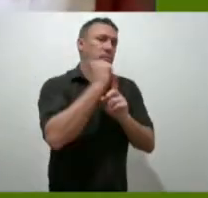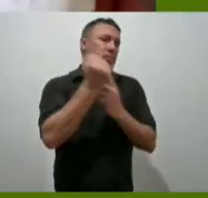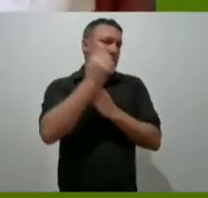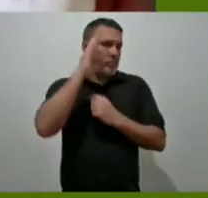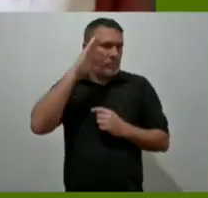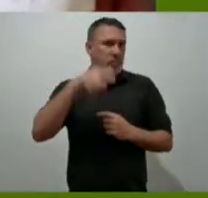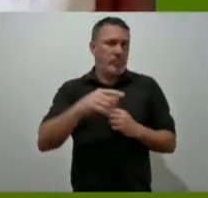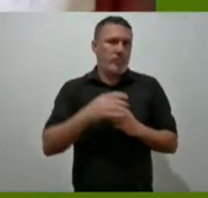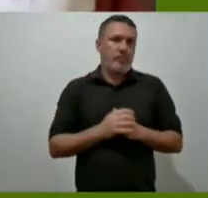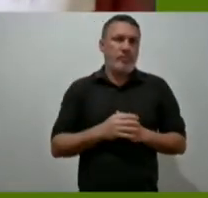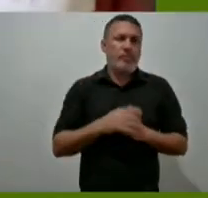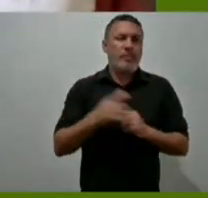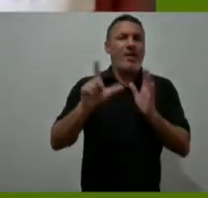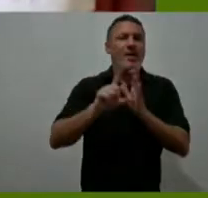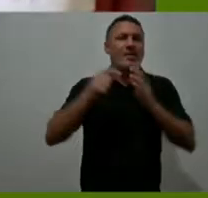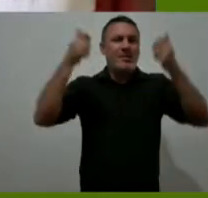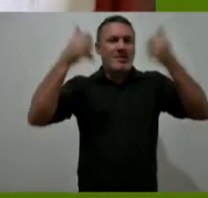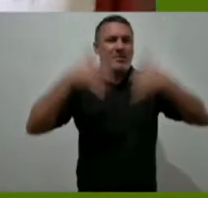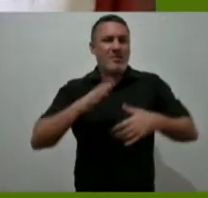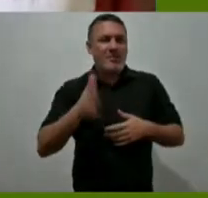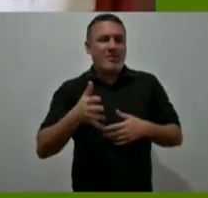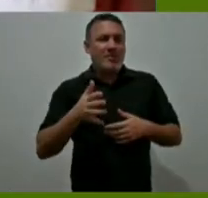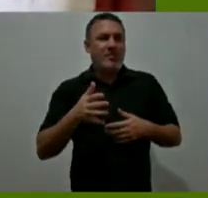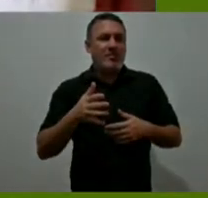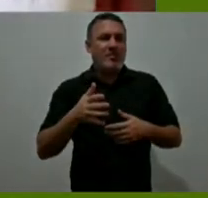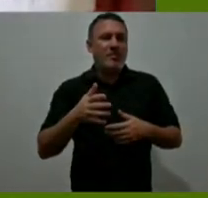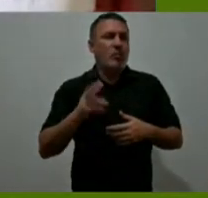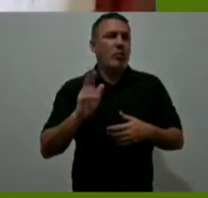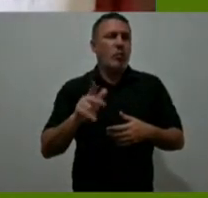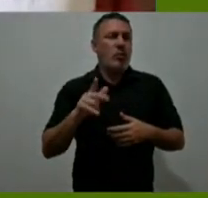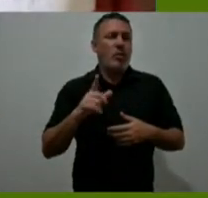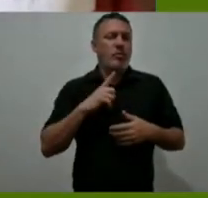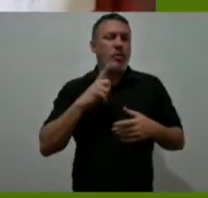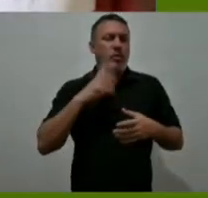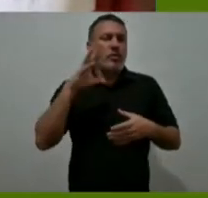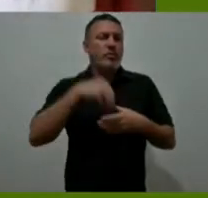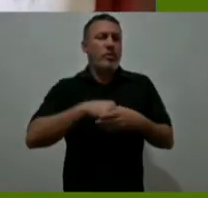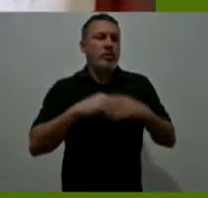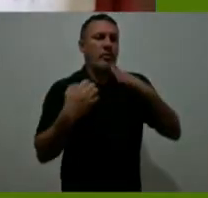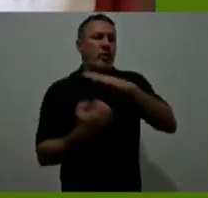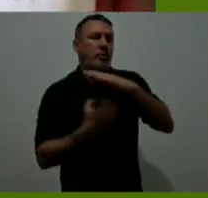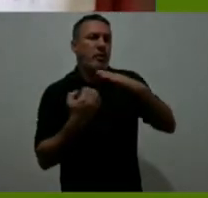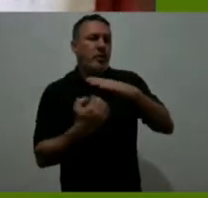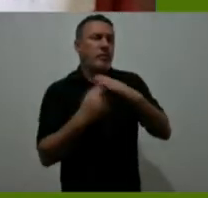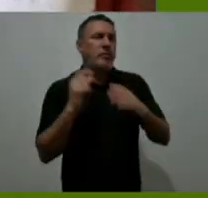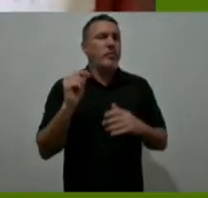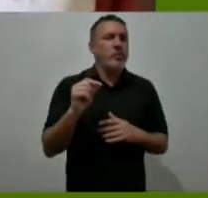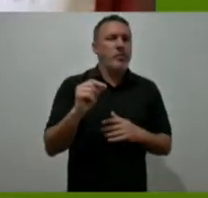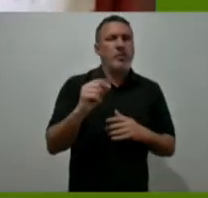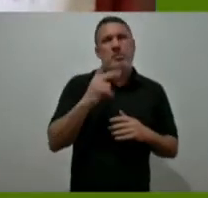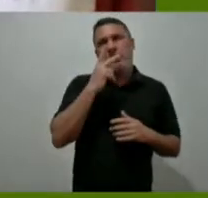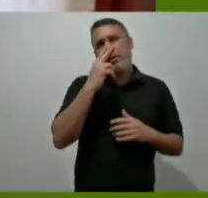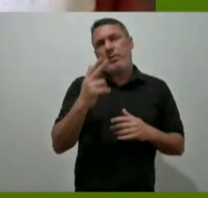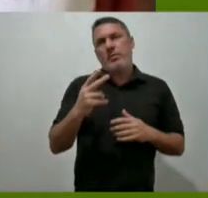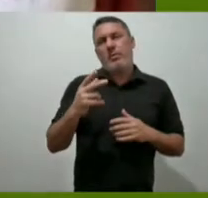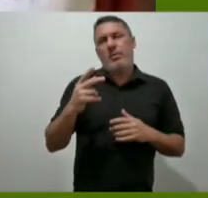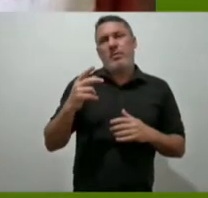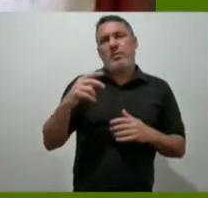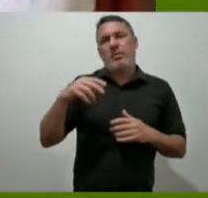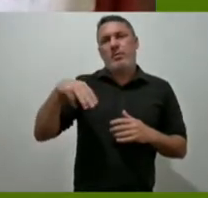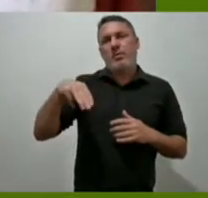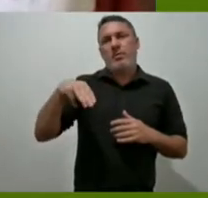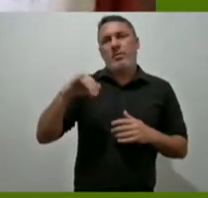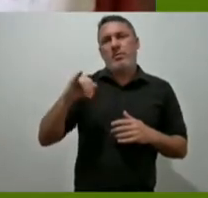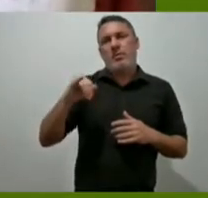falou, nós não vivemos hoje nas empresas na época que o Milton Friedman